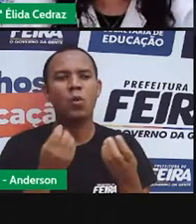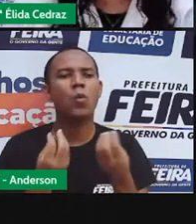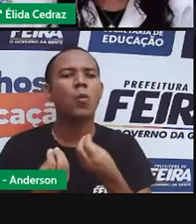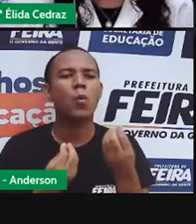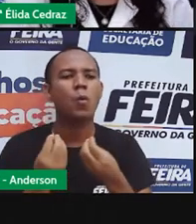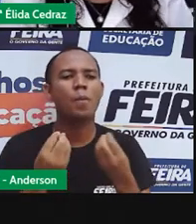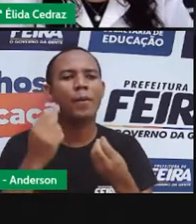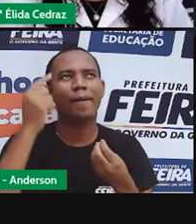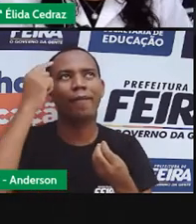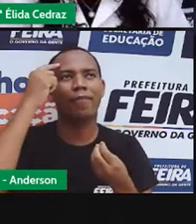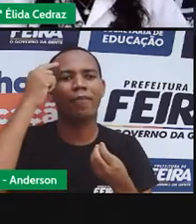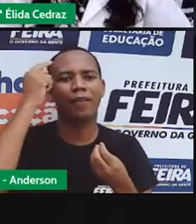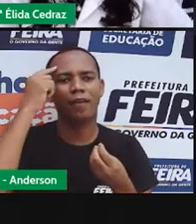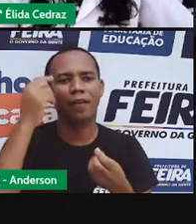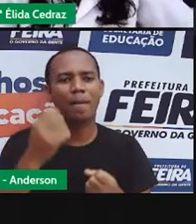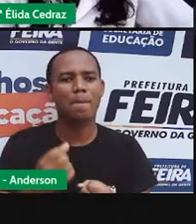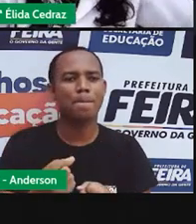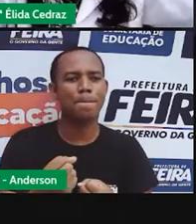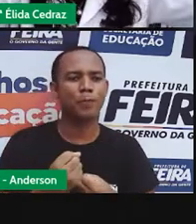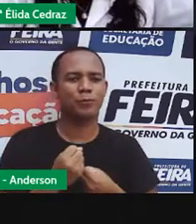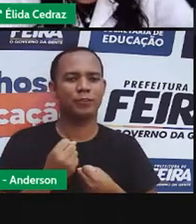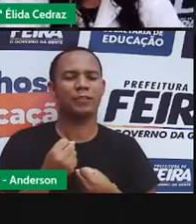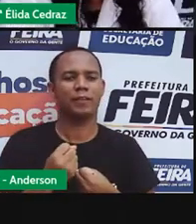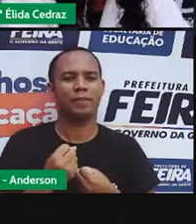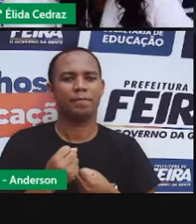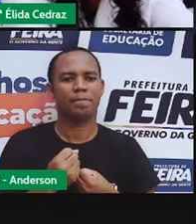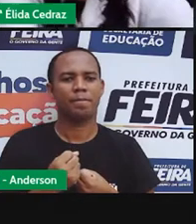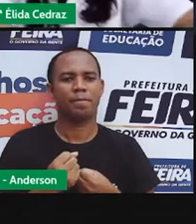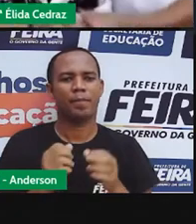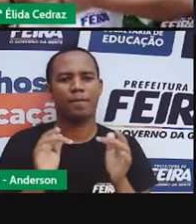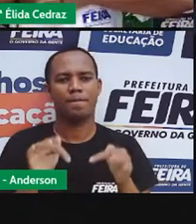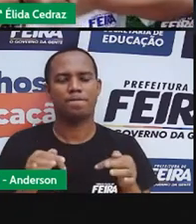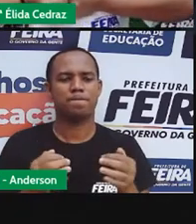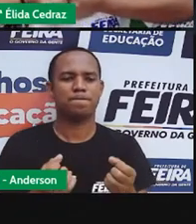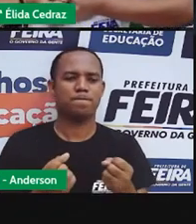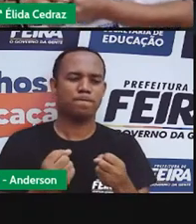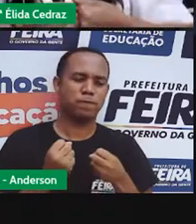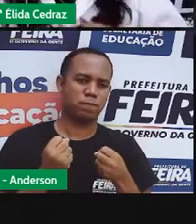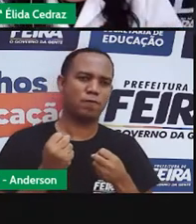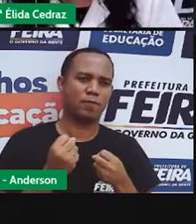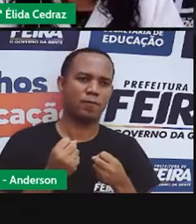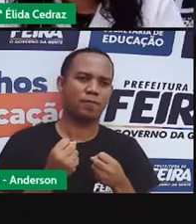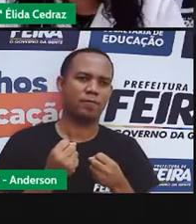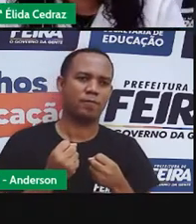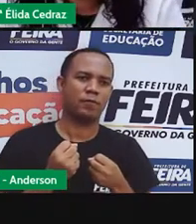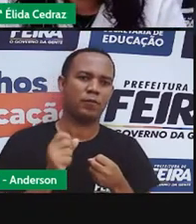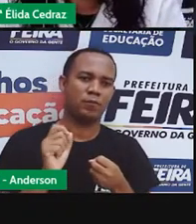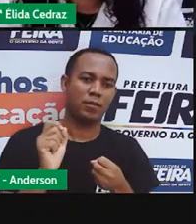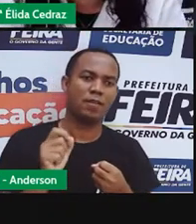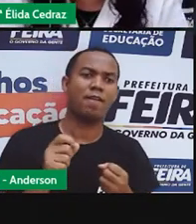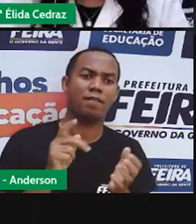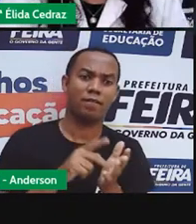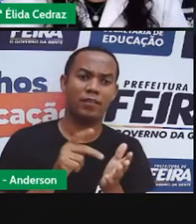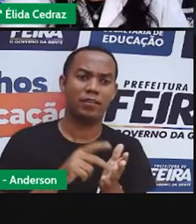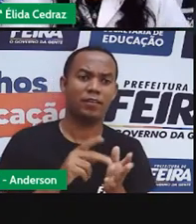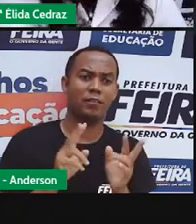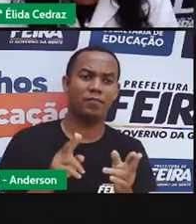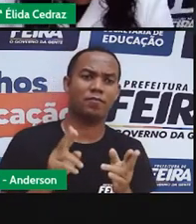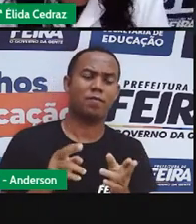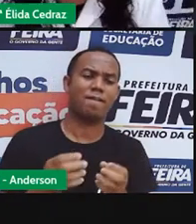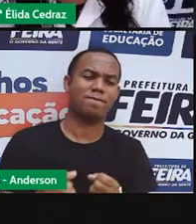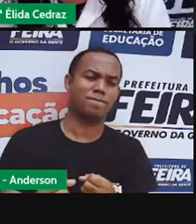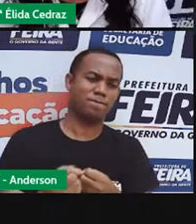é puxar. A que vai ficar em pé vai pegar a última e puxar, arrancando mandioca.